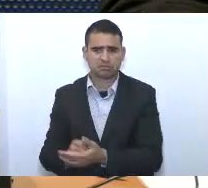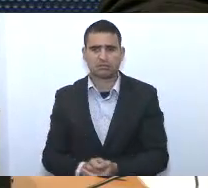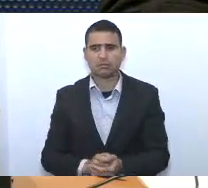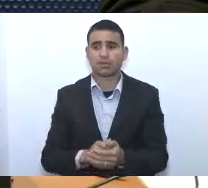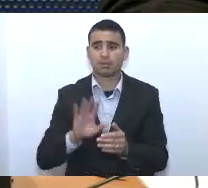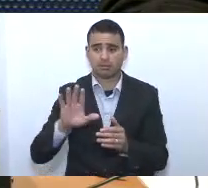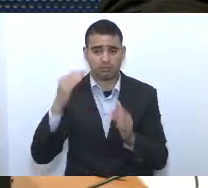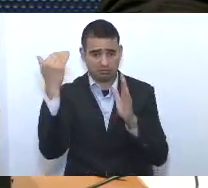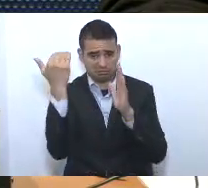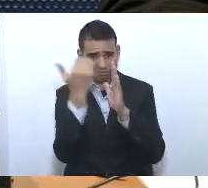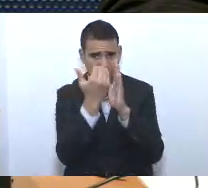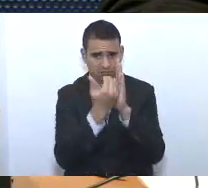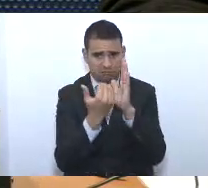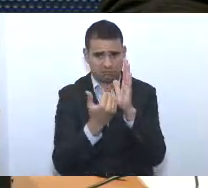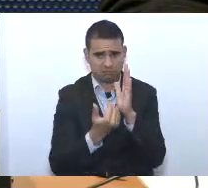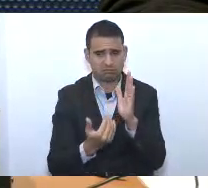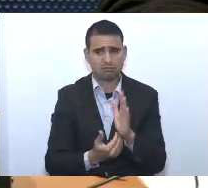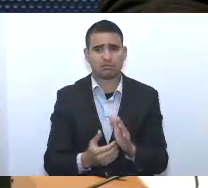como